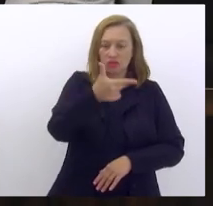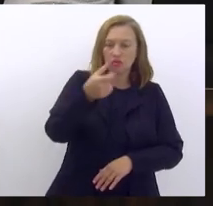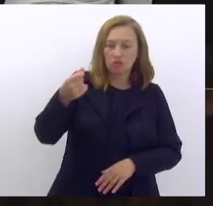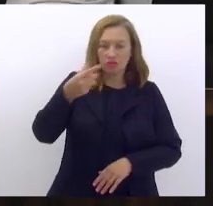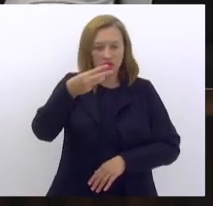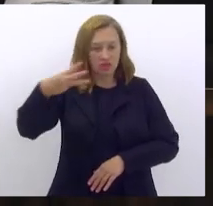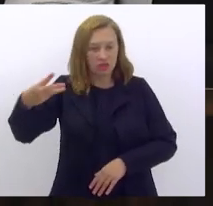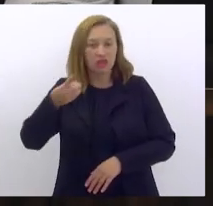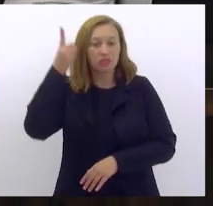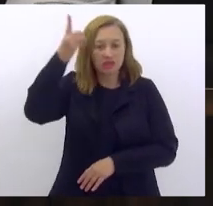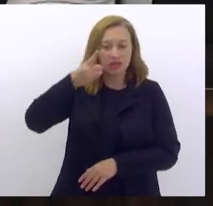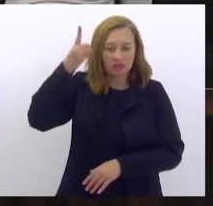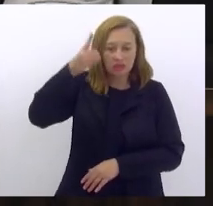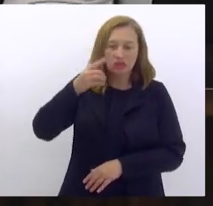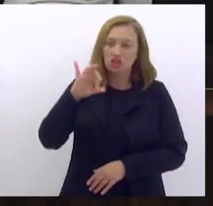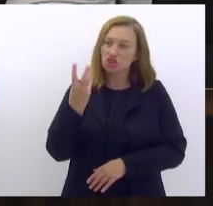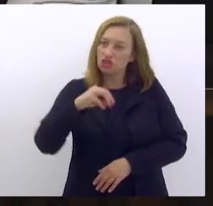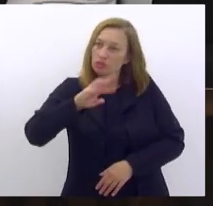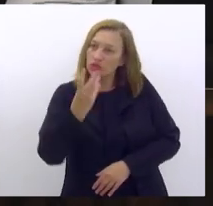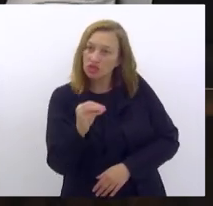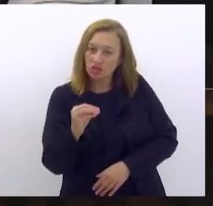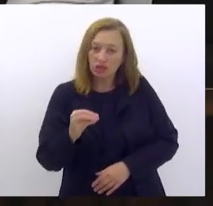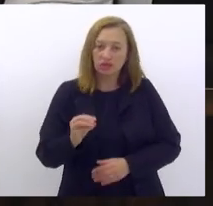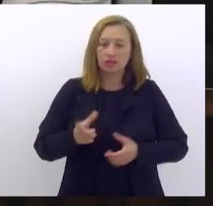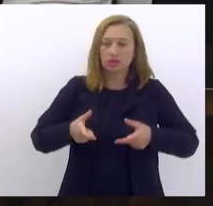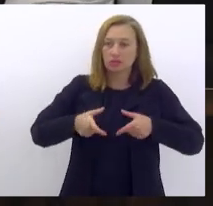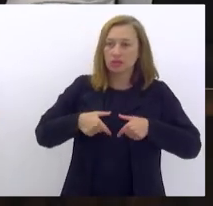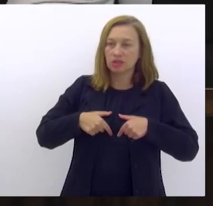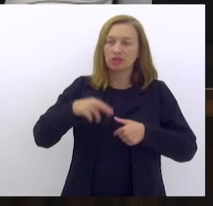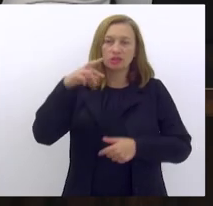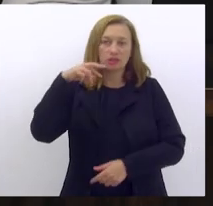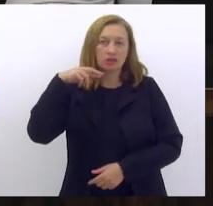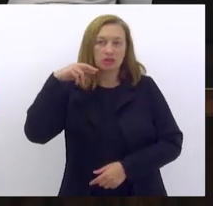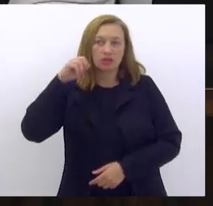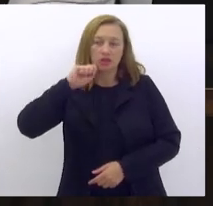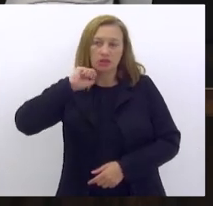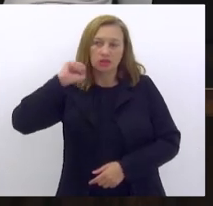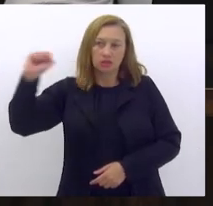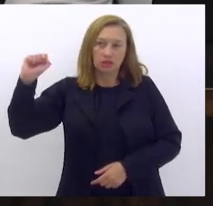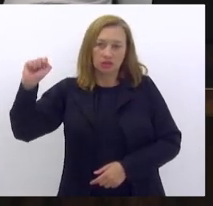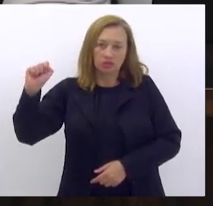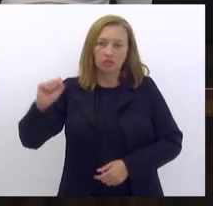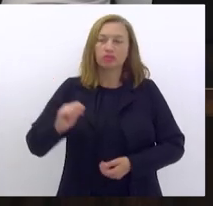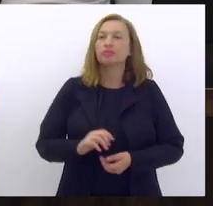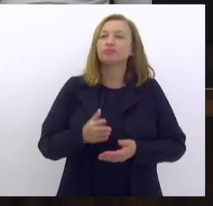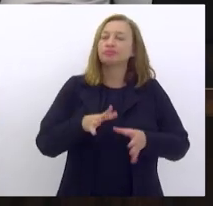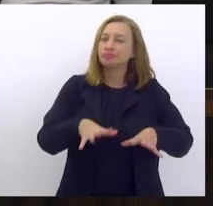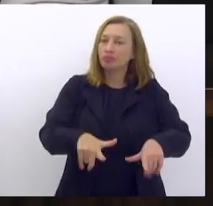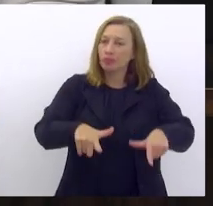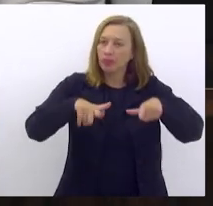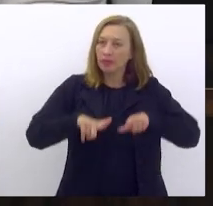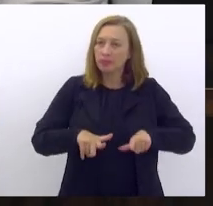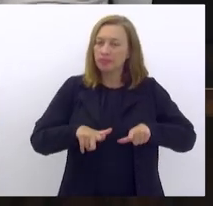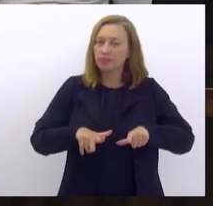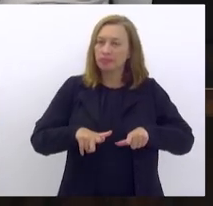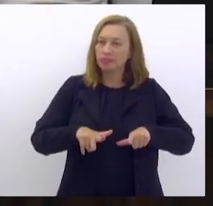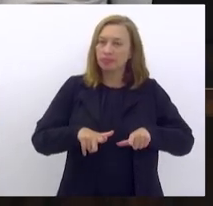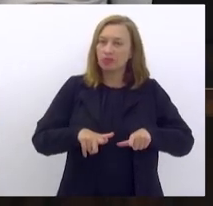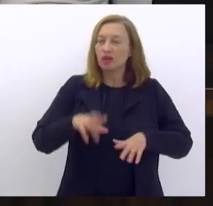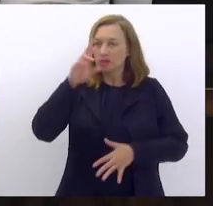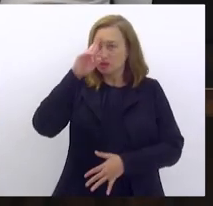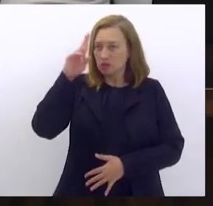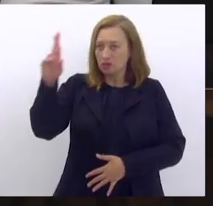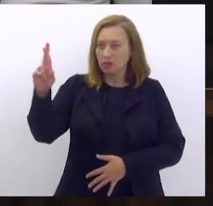147/2023, de autoria do deputado Chico Machado, que concede a medalha Tiradentes e o respectivo diploma ao excelentíssimo